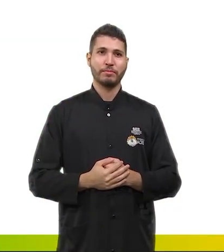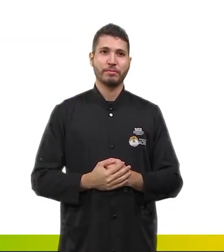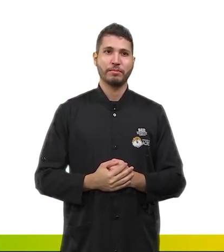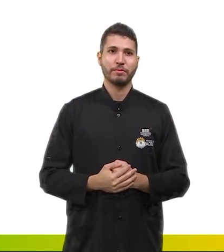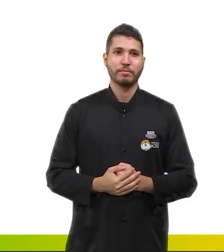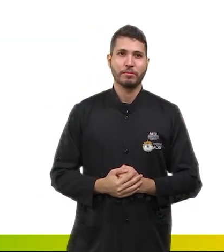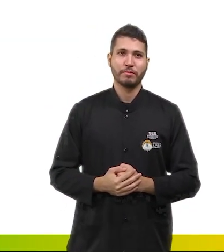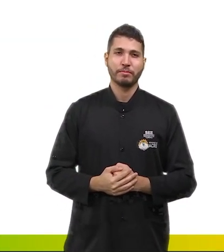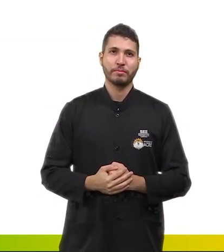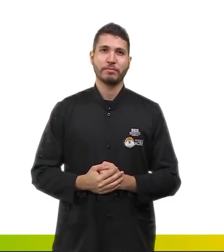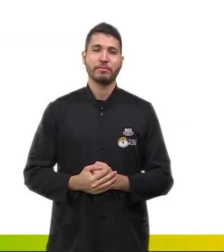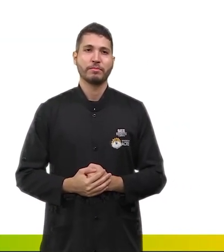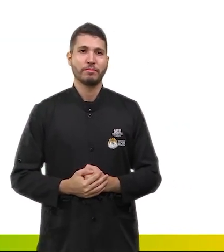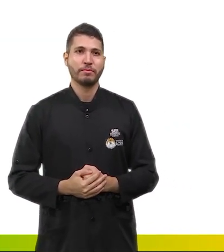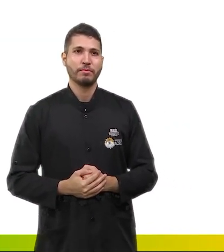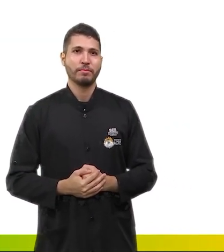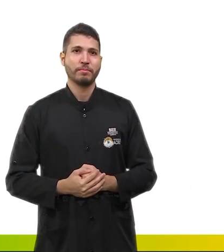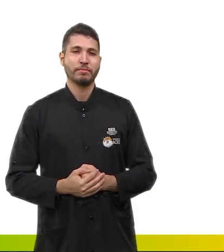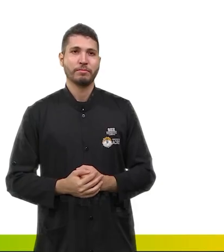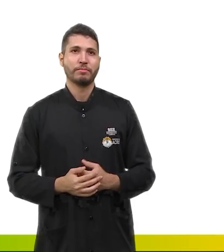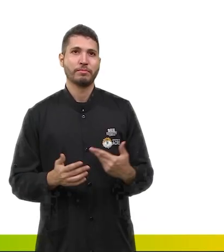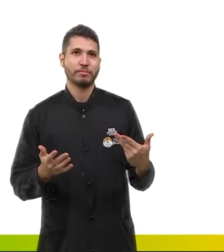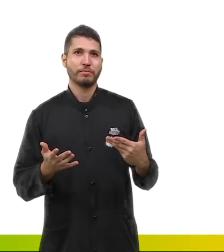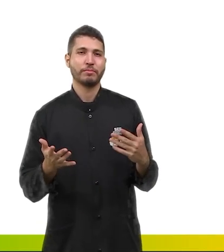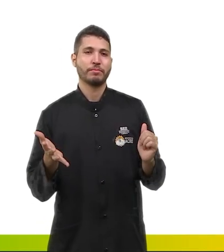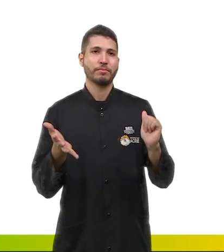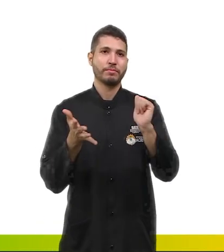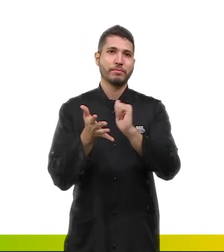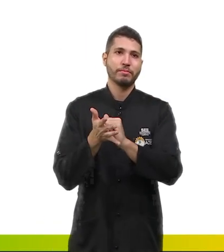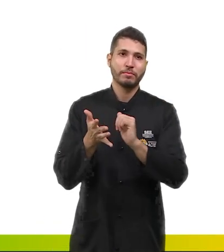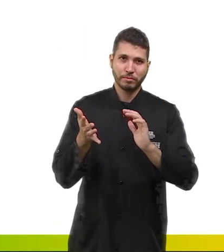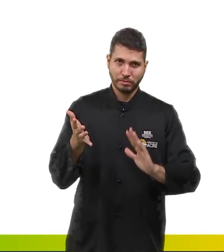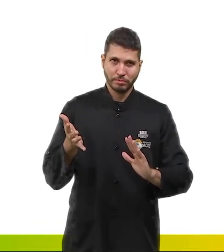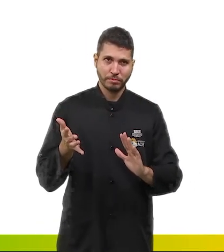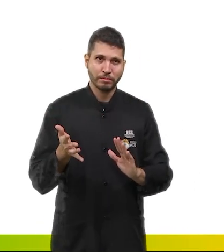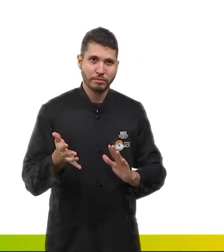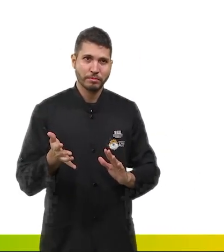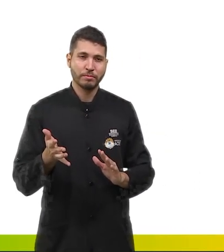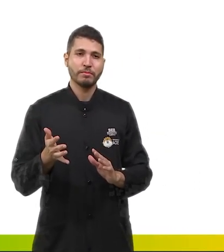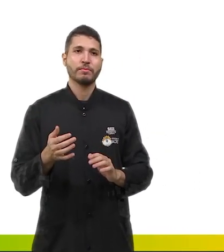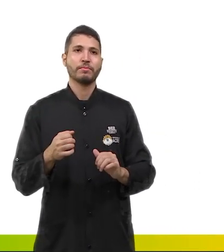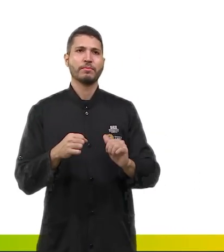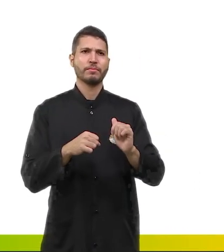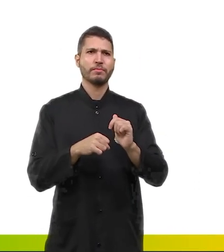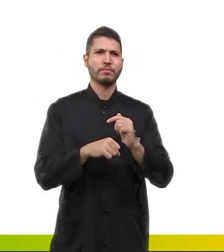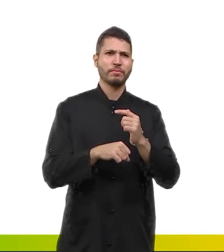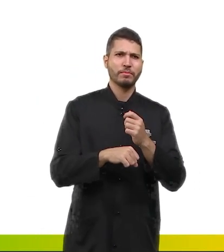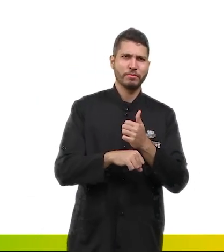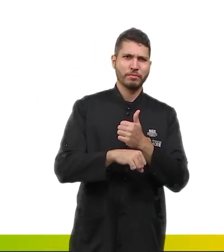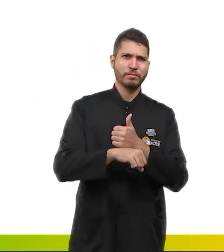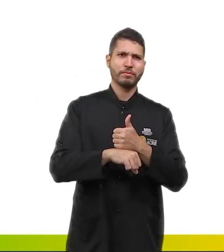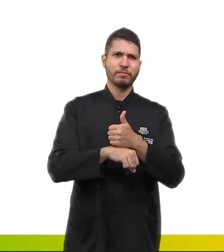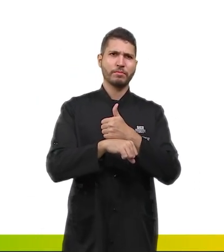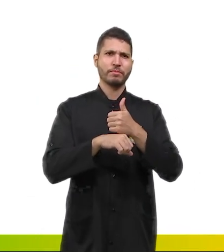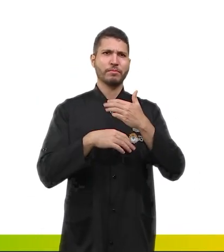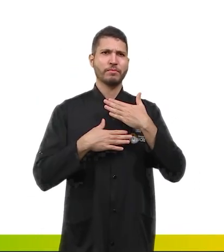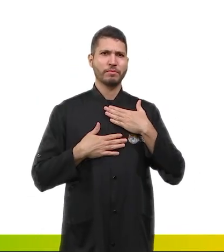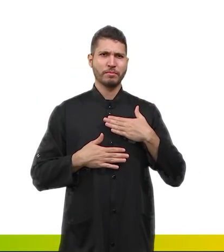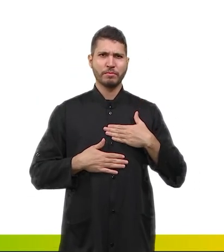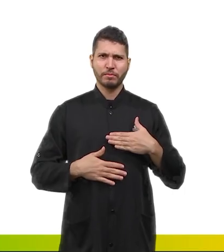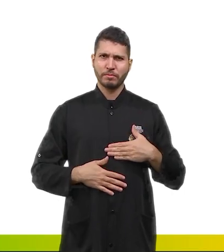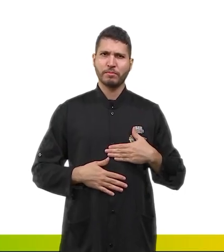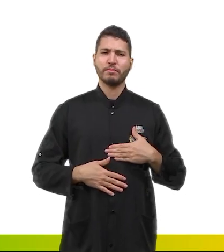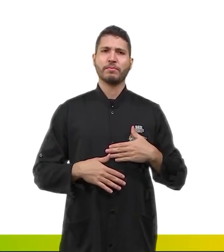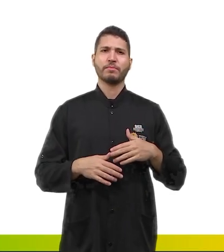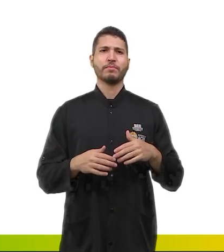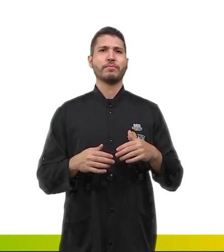já que vocês também são incríveis, vamos fazer uma questão aqui em tela. Ó, as qualidades físicas são consideradas atributos